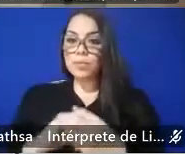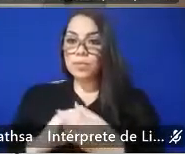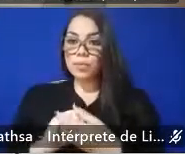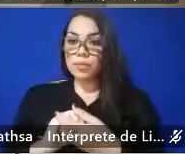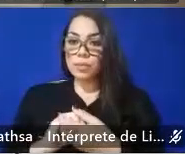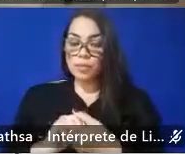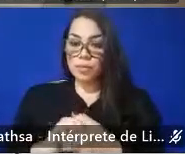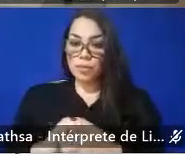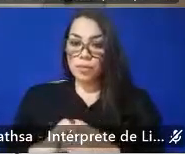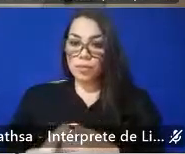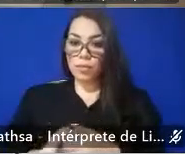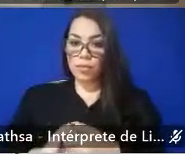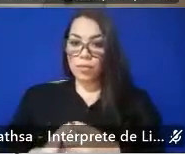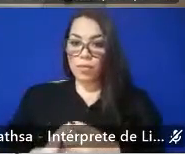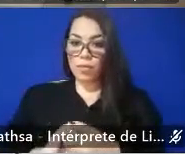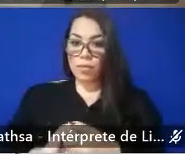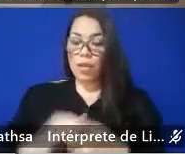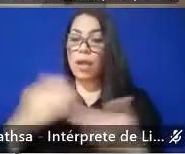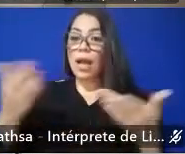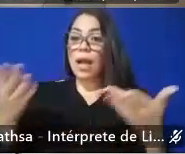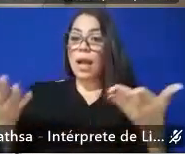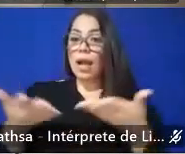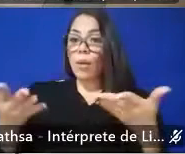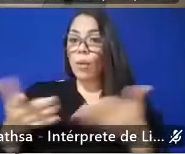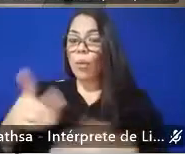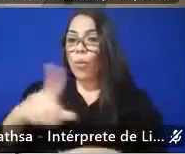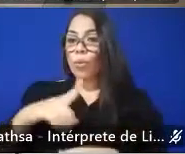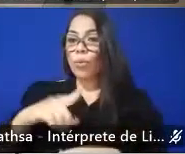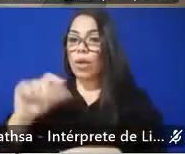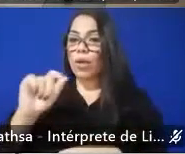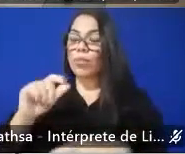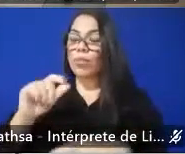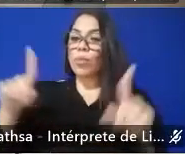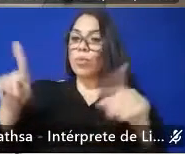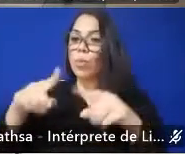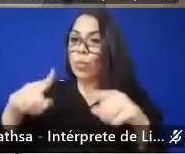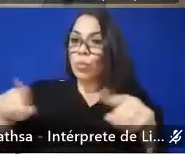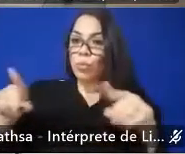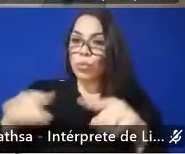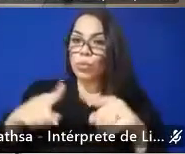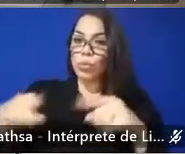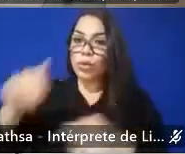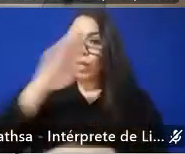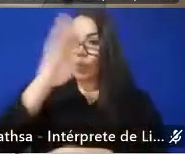hoje ouviremos agora a execução do Hino Nacional Brasileiro